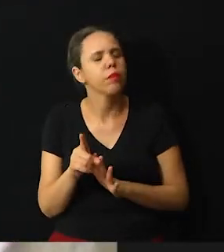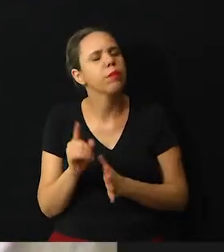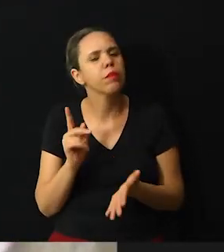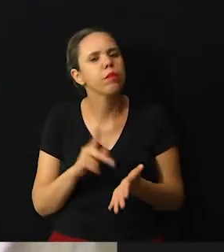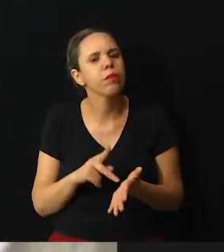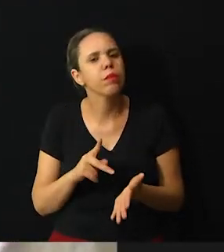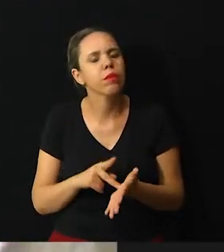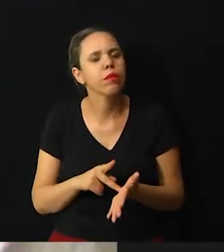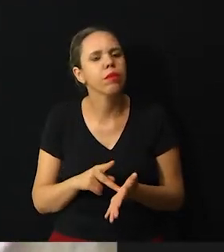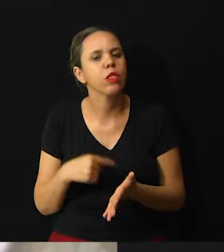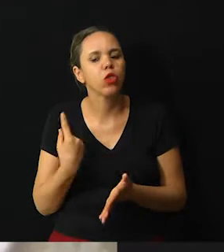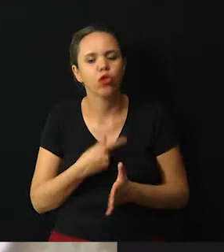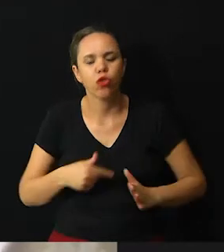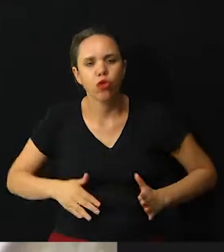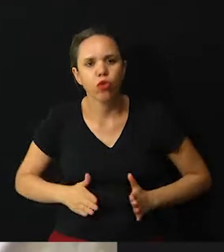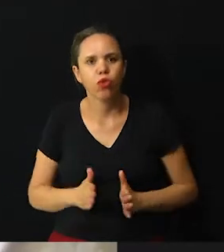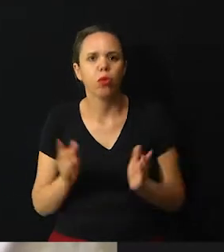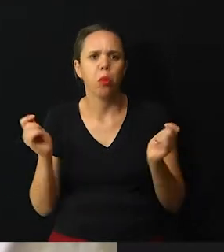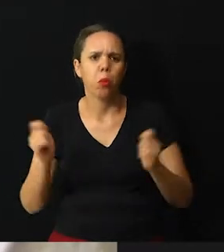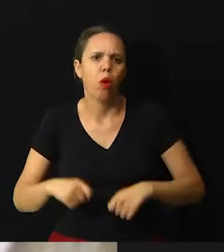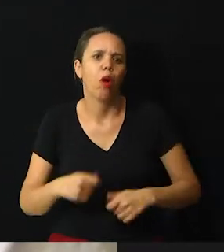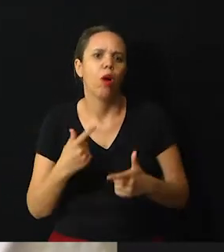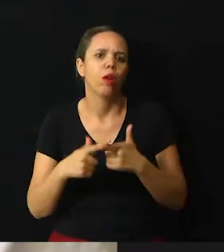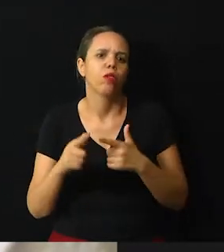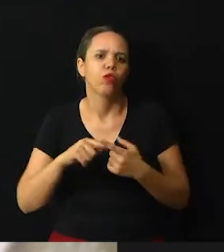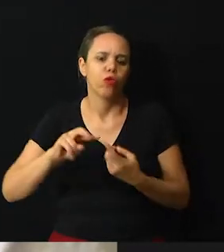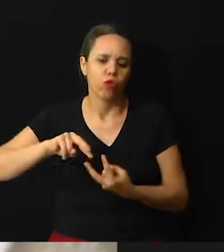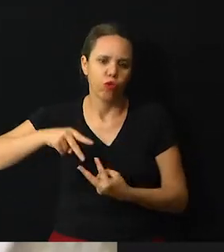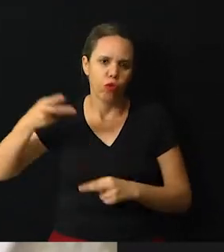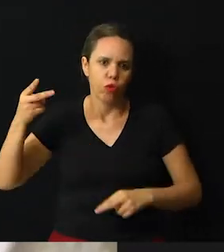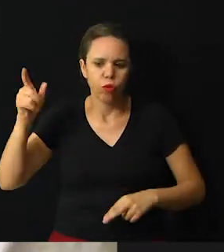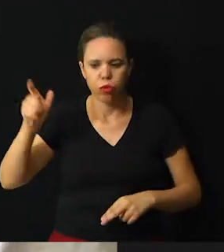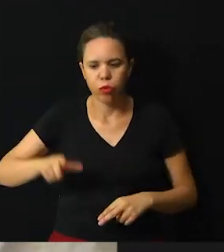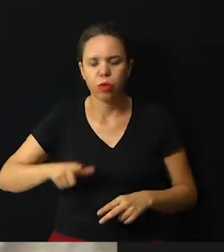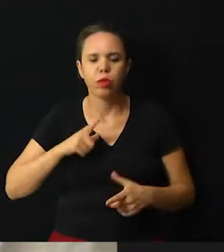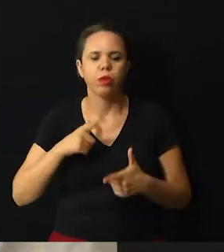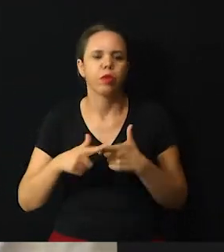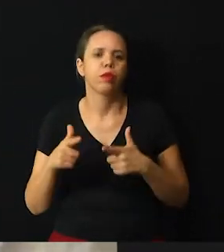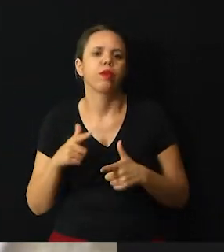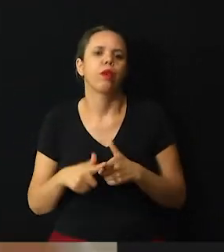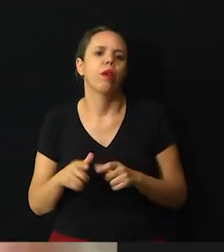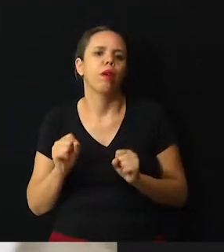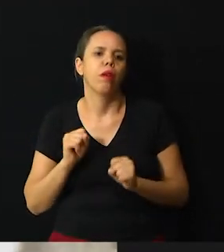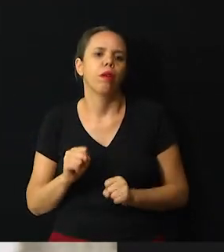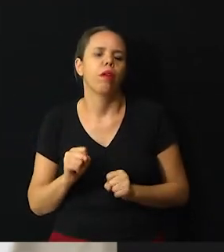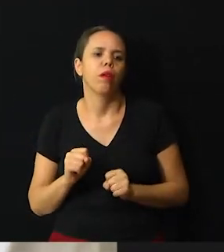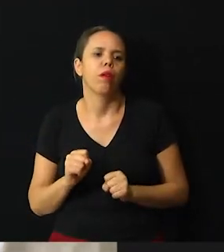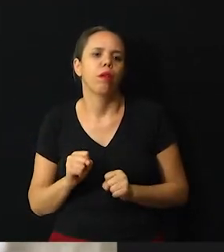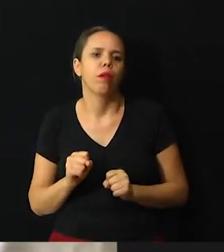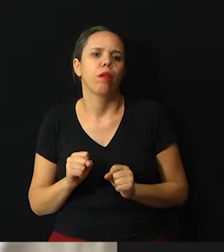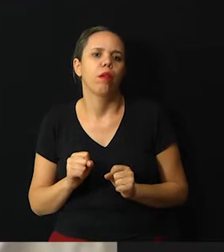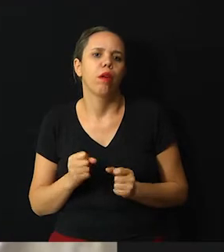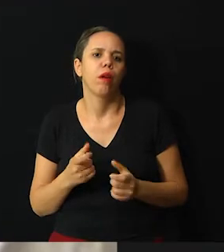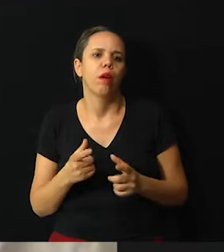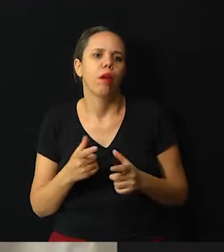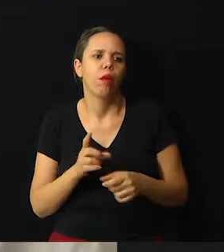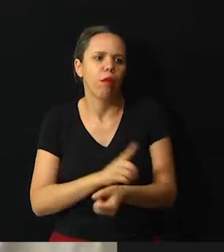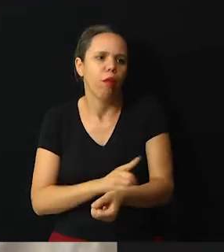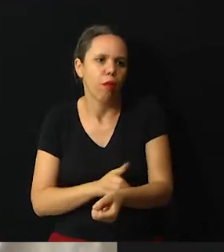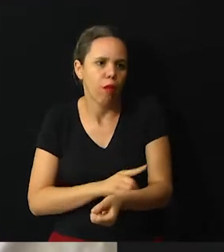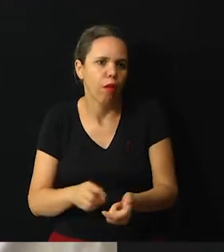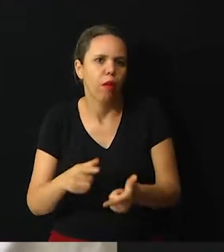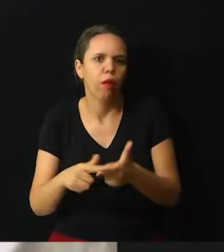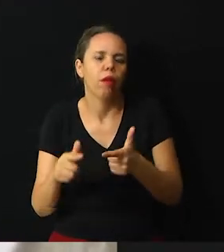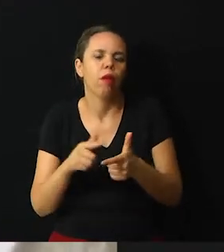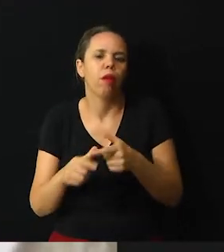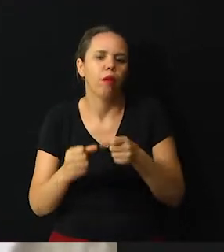Na verdade, nós nascemos com uma predisposição genética. Os pacientes têm uma predisposição. Você pode ter predisposição genética para desenvolver uma diabetes